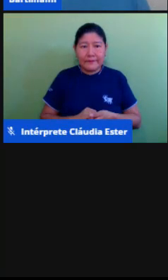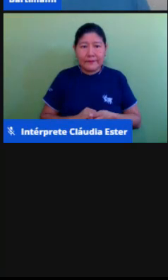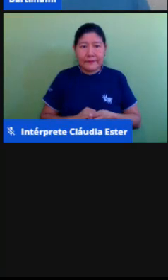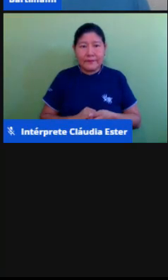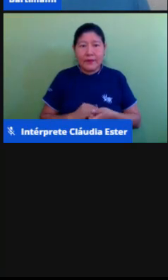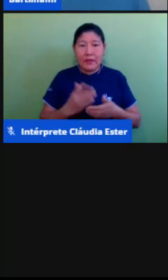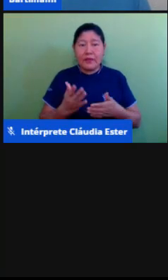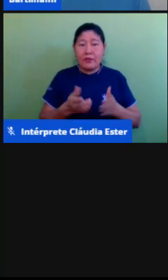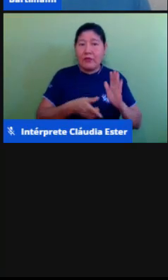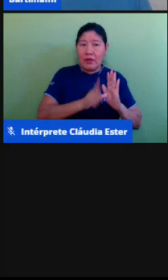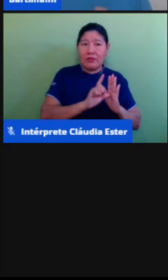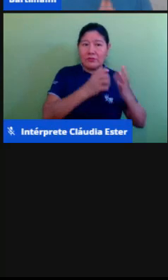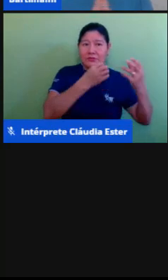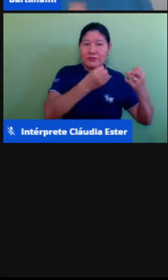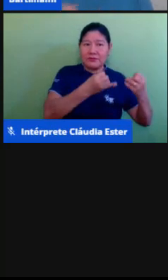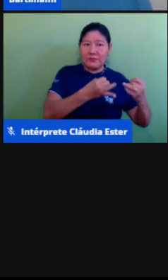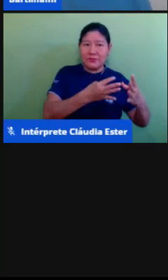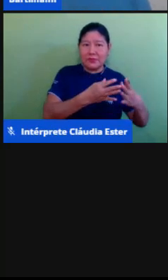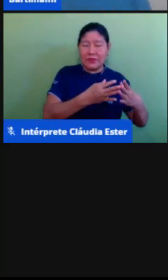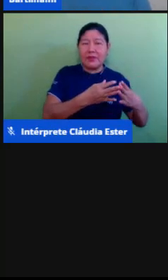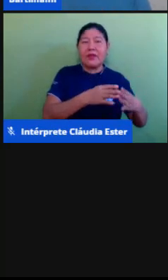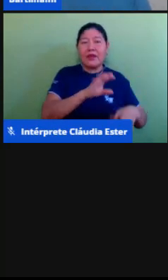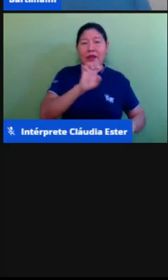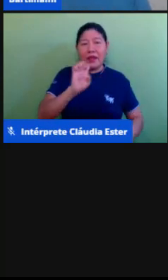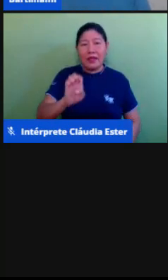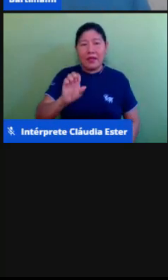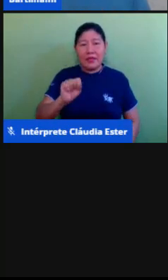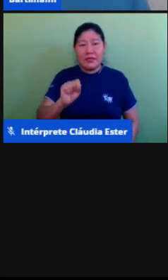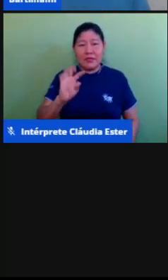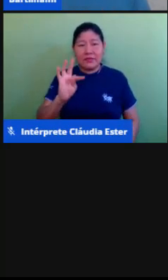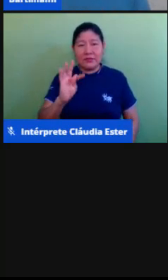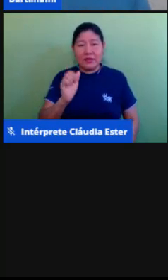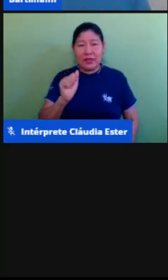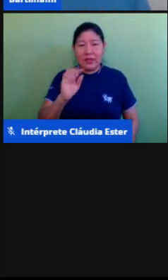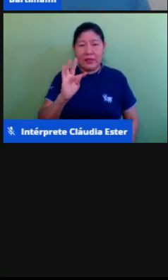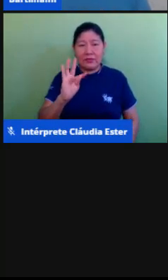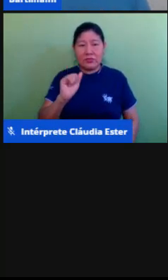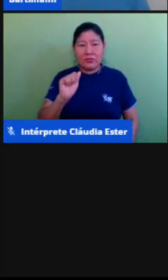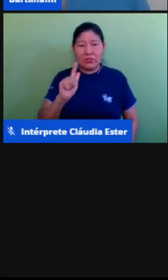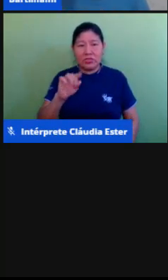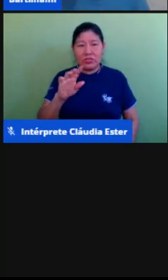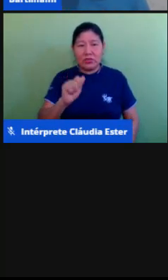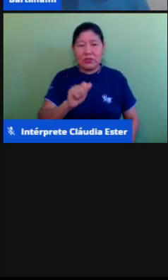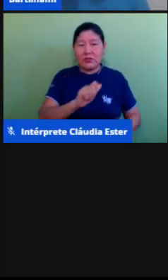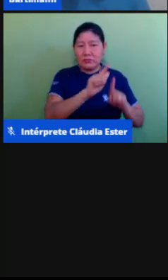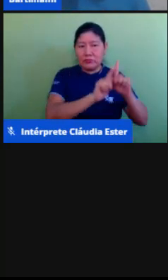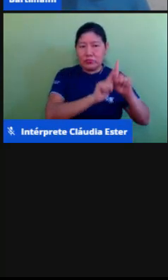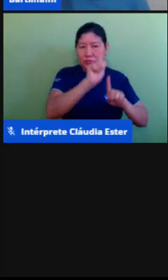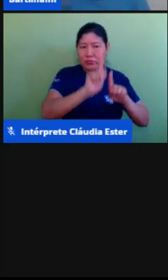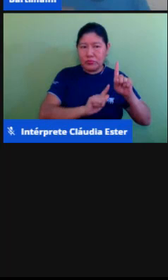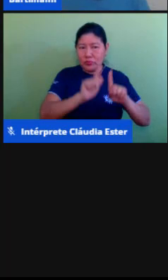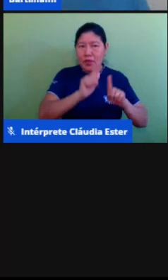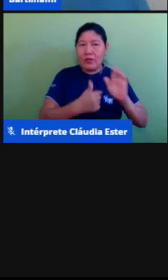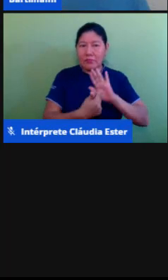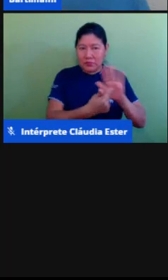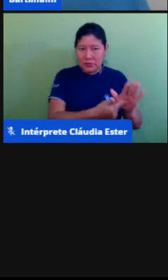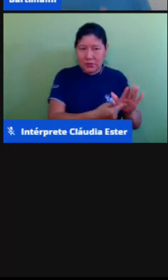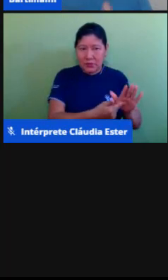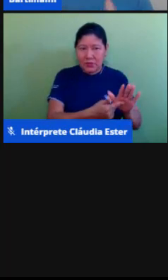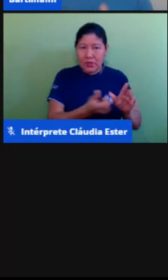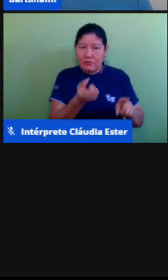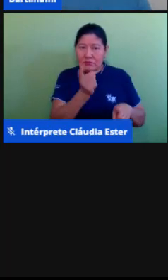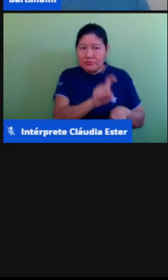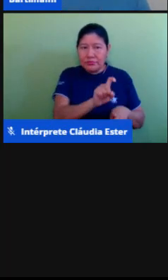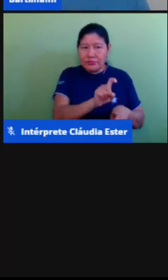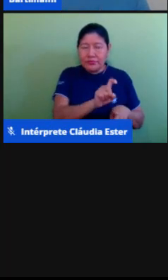Como eu falei aquela hora da estatística, então cabe mostrar para vocês como que isso está posto na plataforma. Quando você clica em